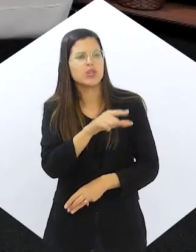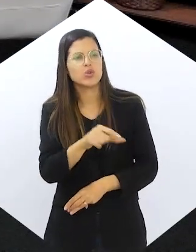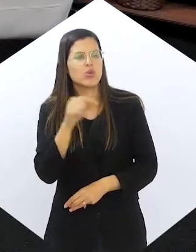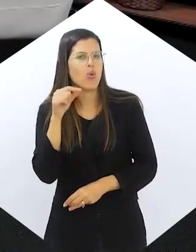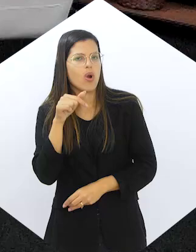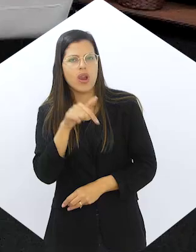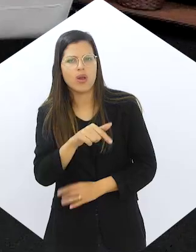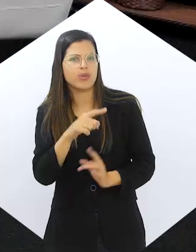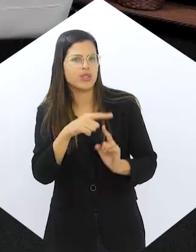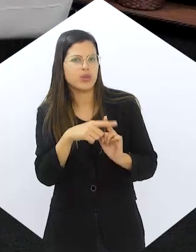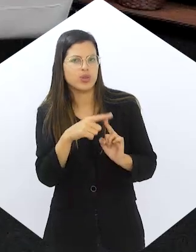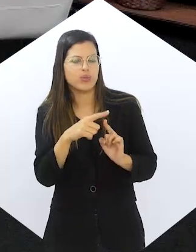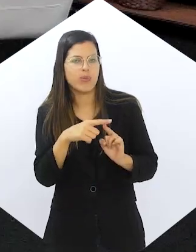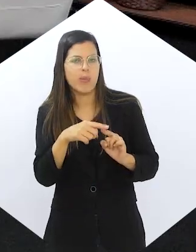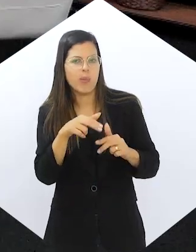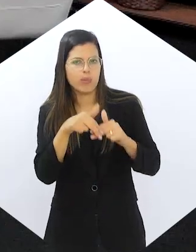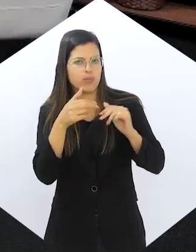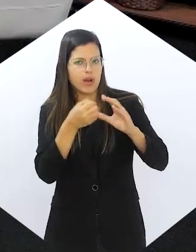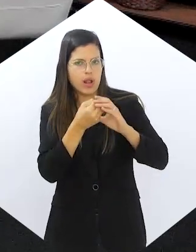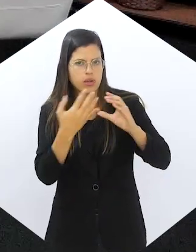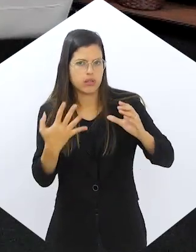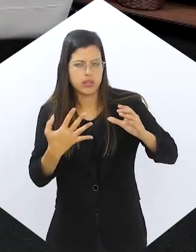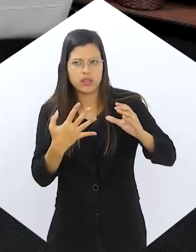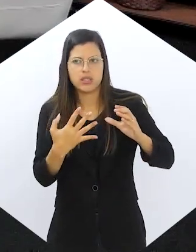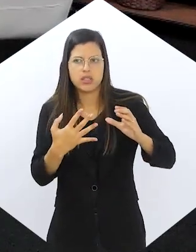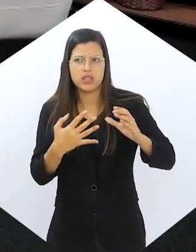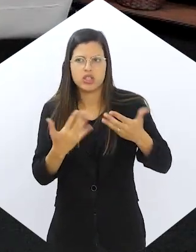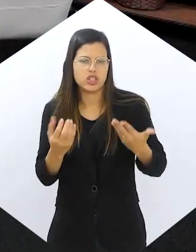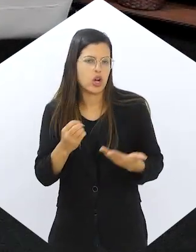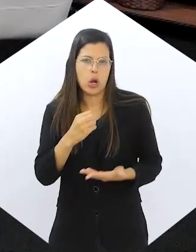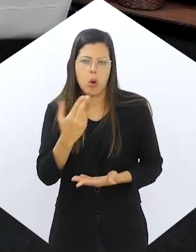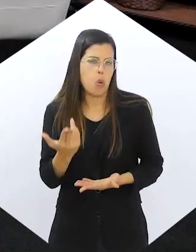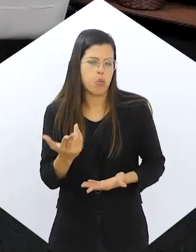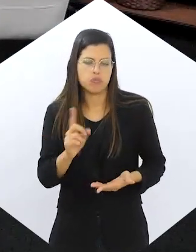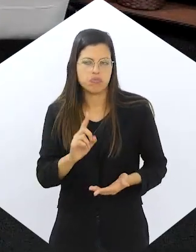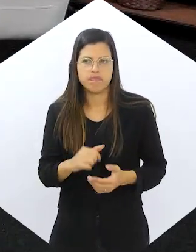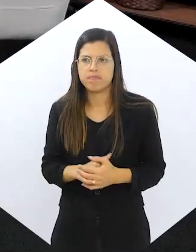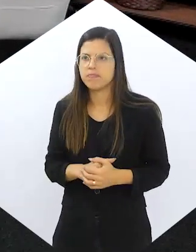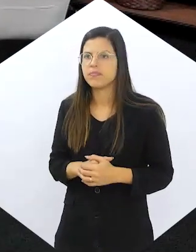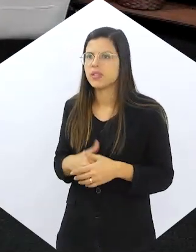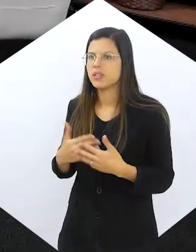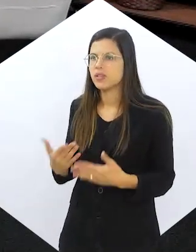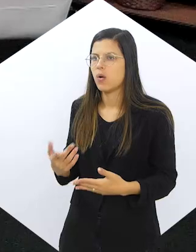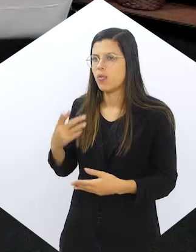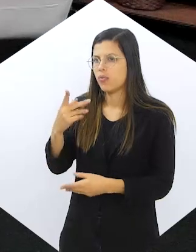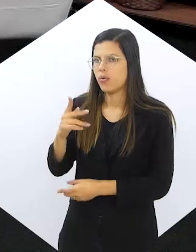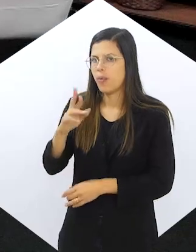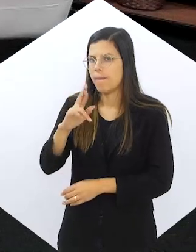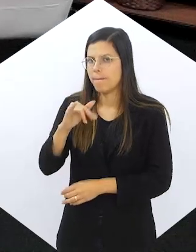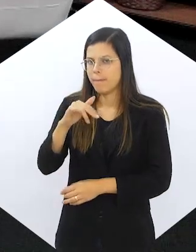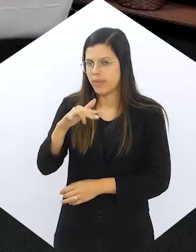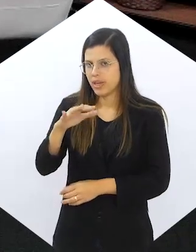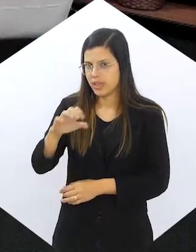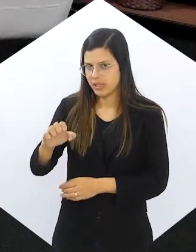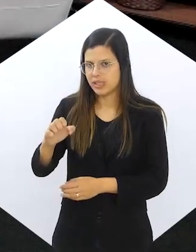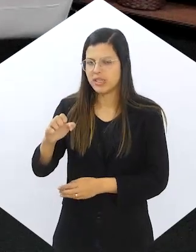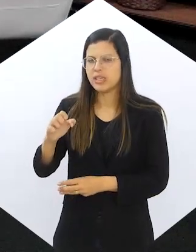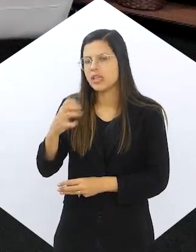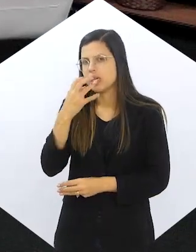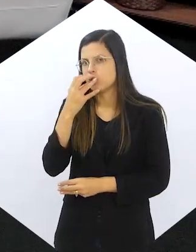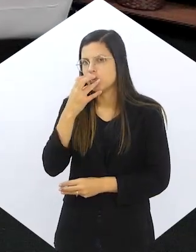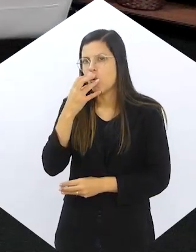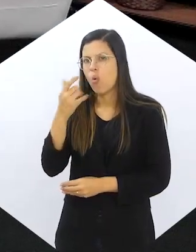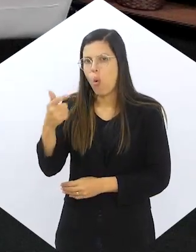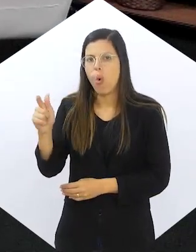Golden pelas características dele ou foi assim, quando eu aleatória a tive o escolha? Prince, eu optei pelas características, porque é o